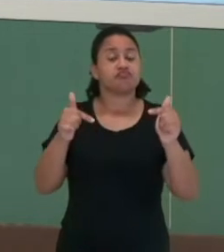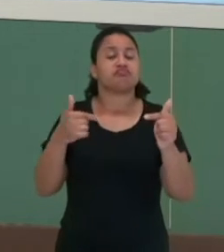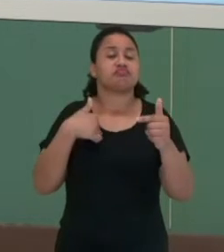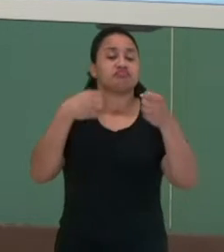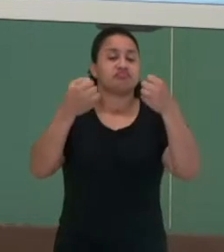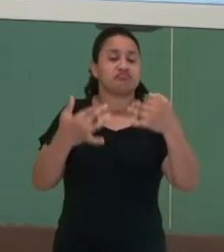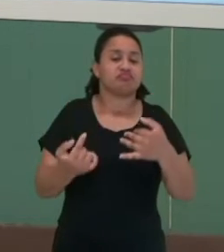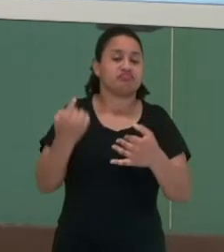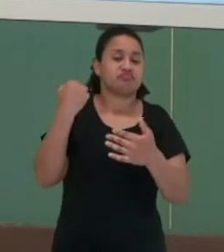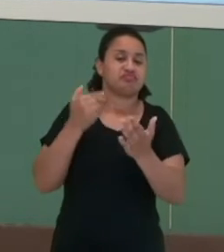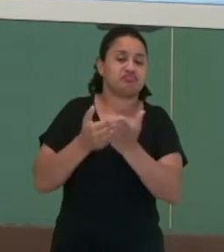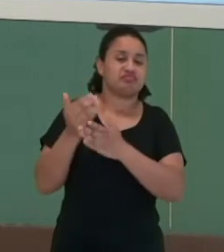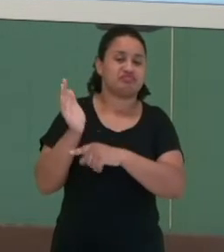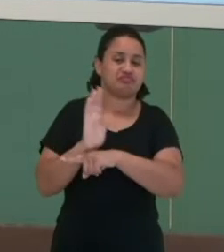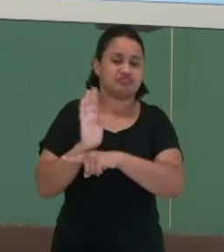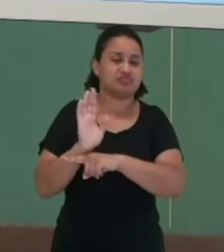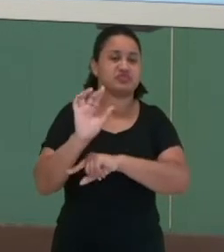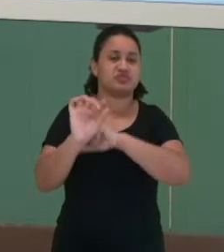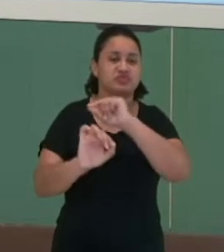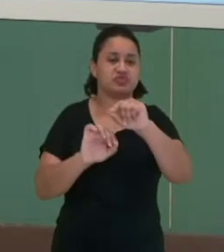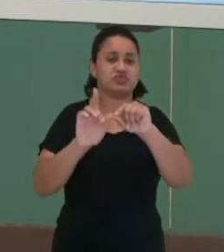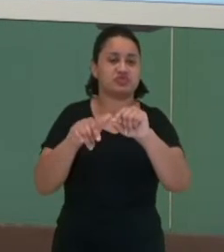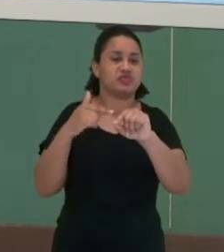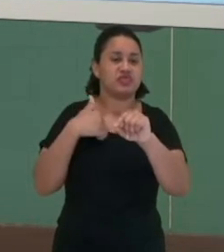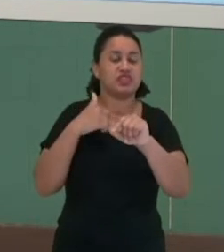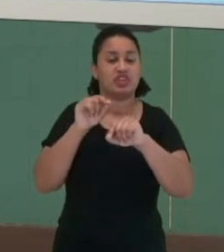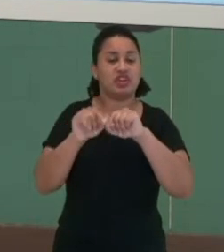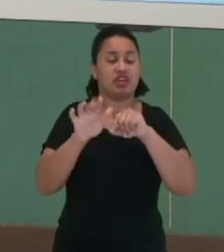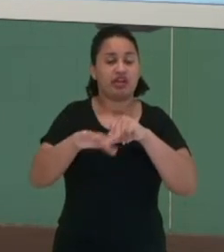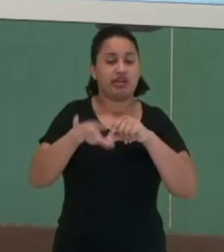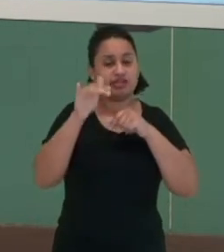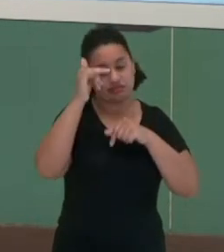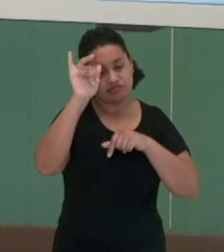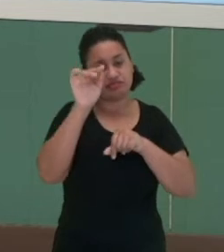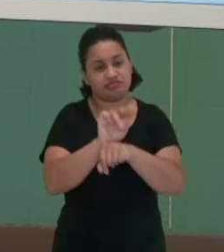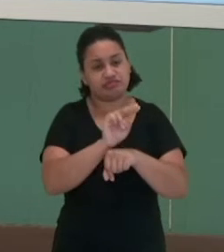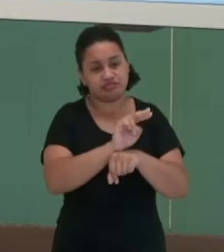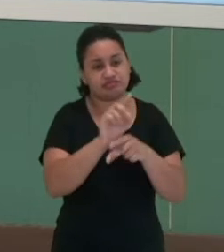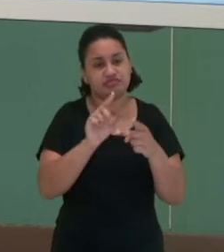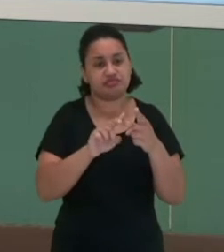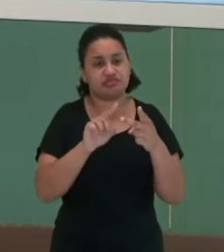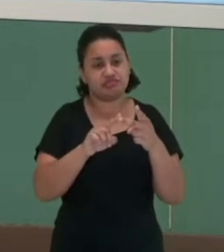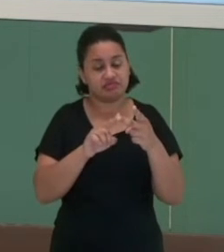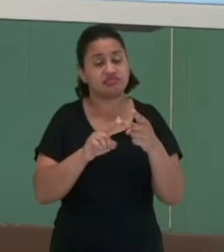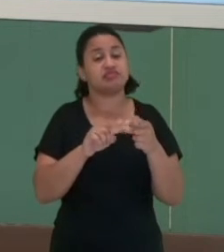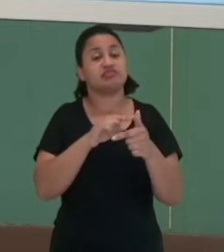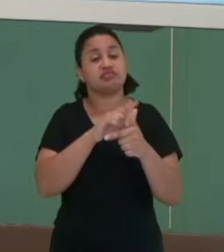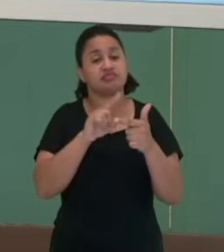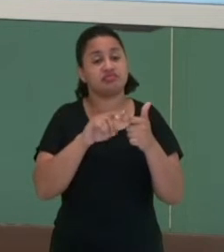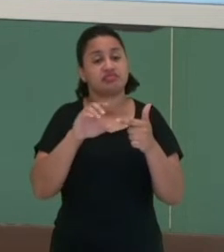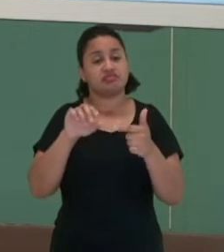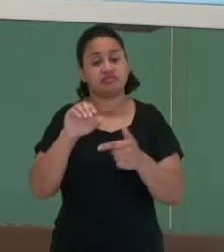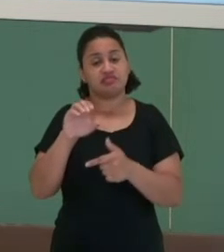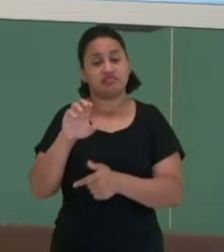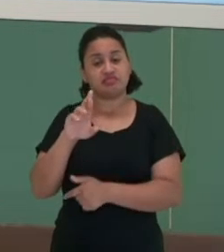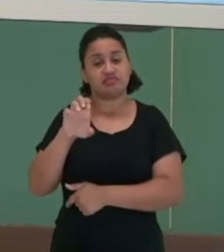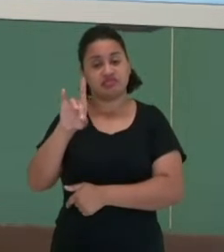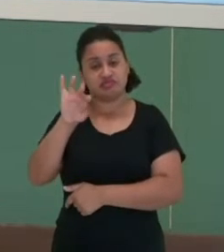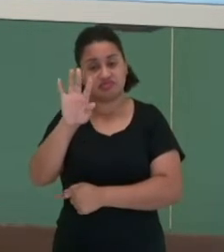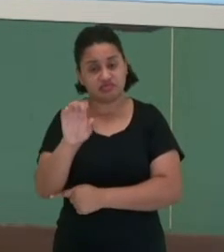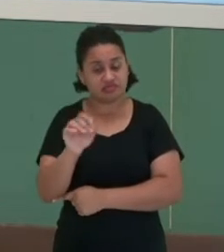início do vídeo, ela pode ser, além do agropecuário, ela pode ser de crédito, vocês viram que de crédito começou muito